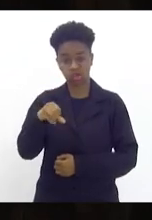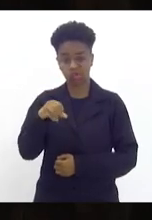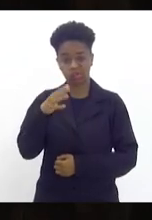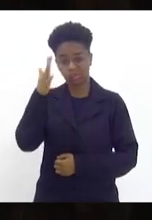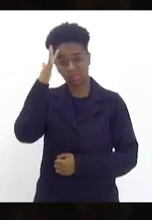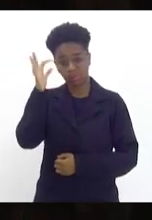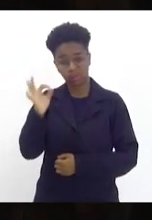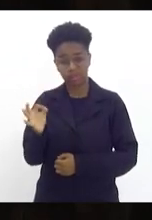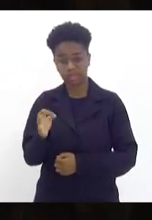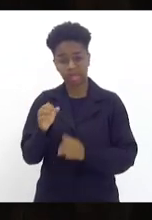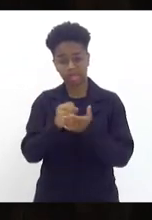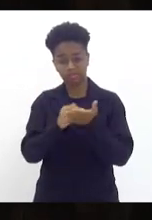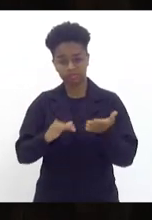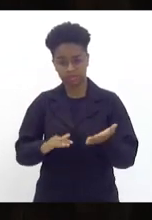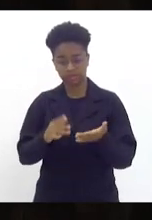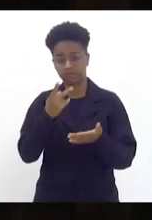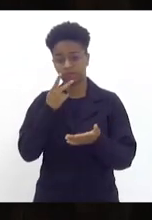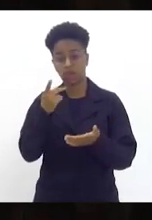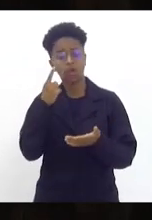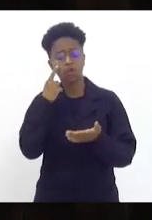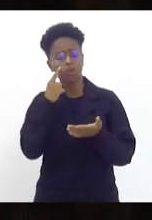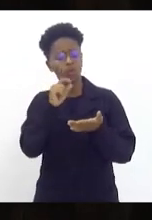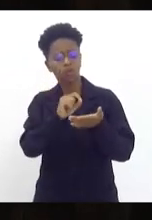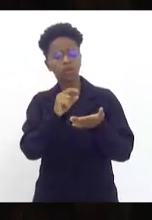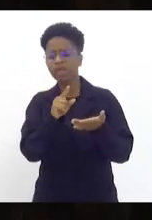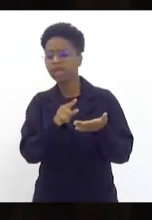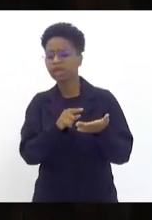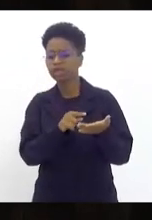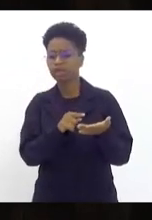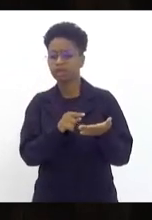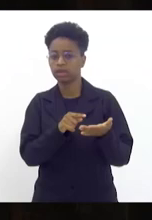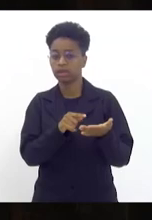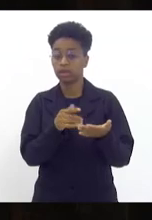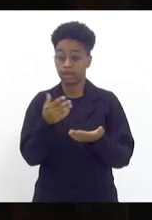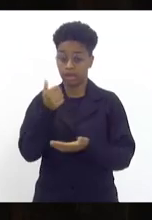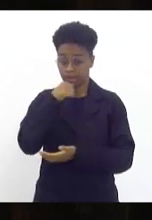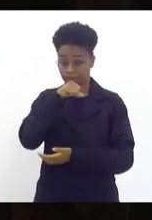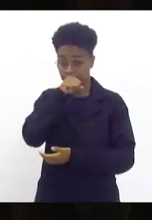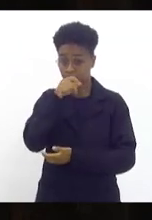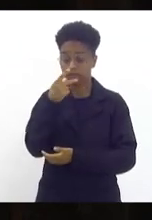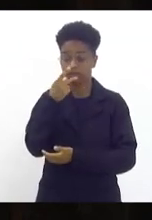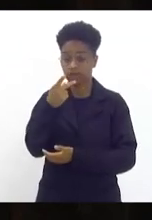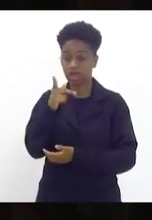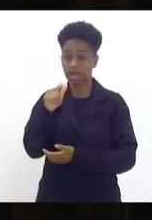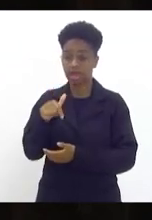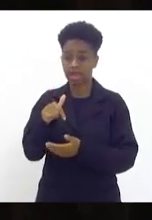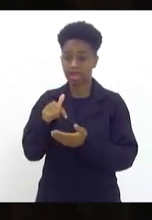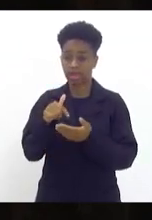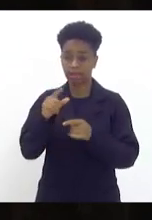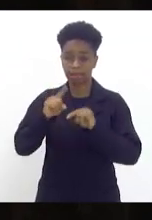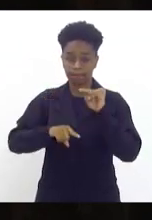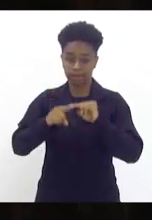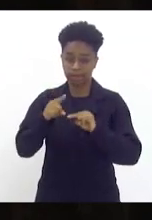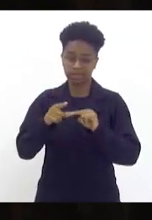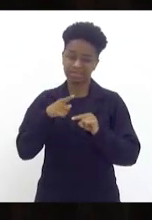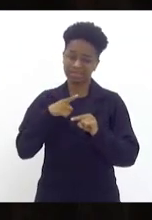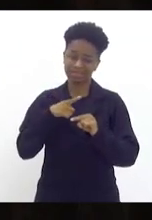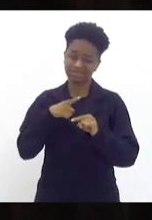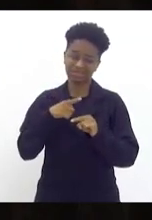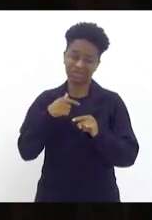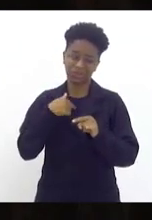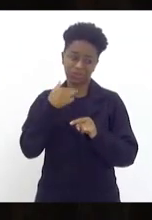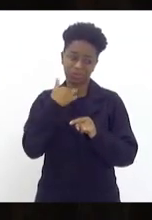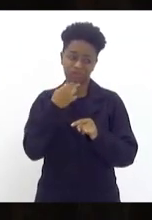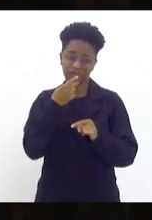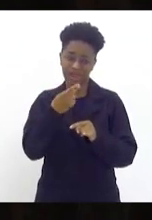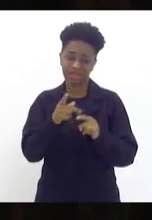cartilha, chegou lá com a cartilha e falou, que é isso, mãe? Era uma cartilha ensinando, não tem criança aqui, não gostaria, não sei se vale a